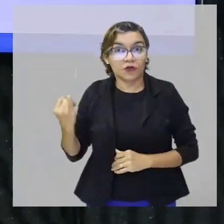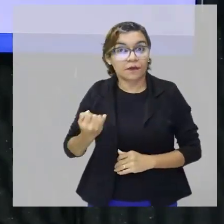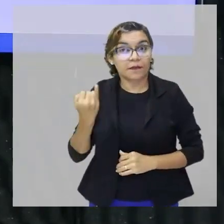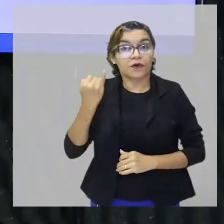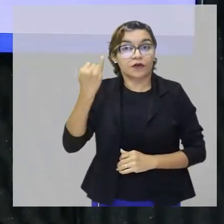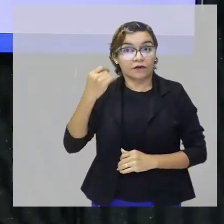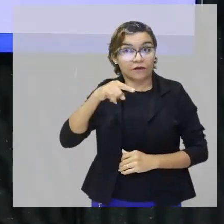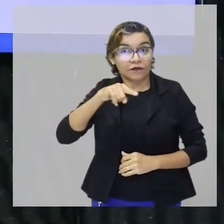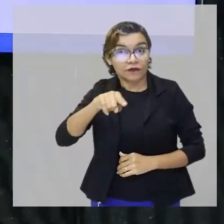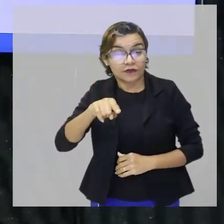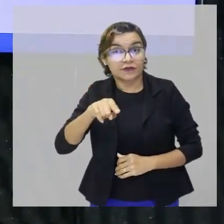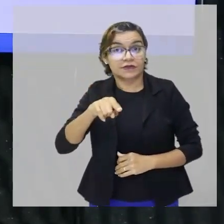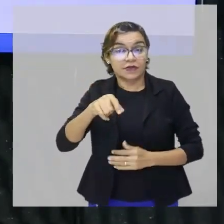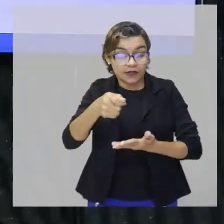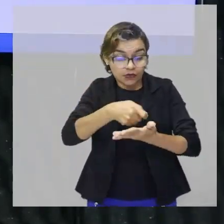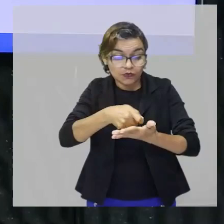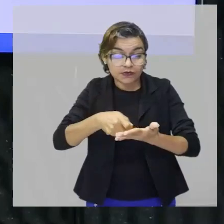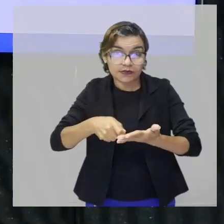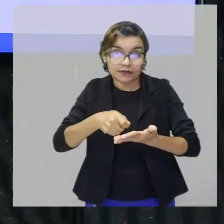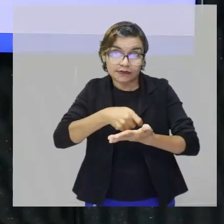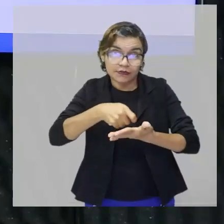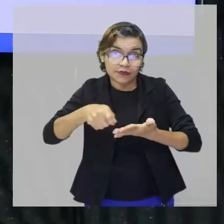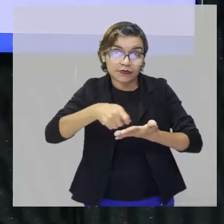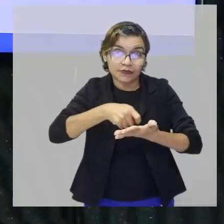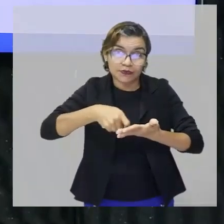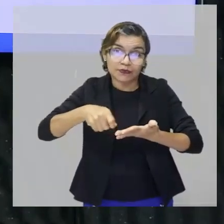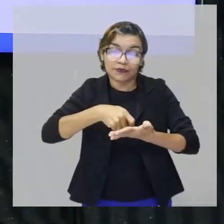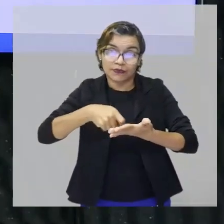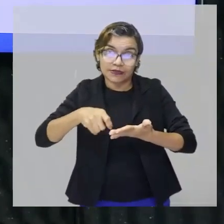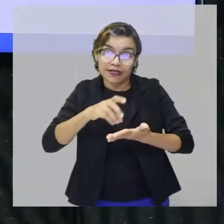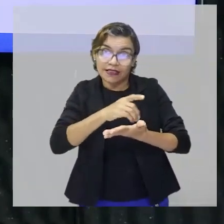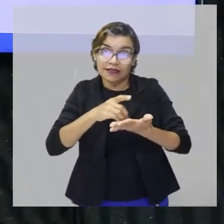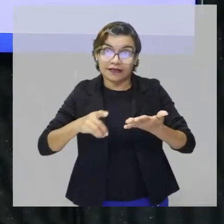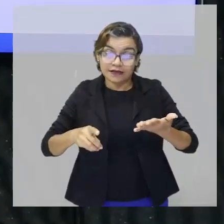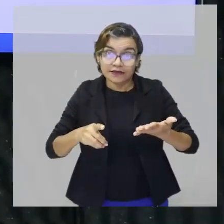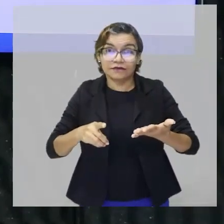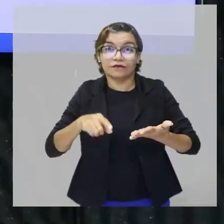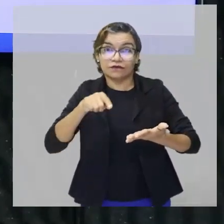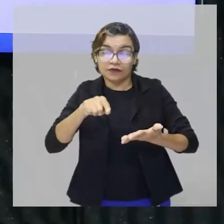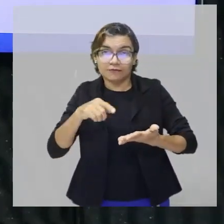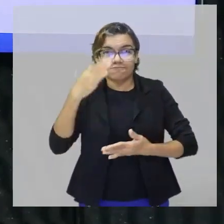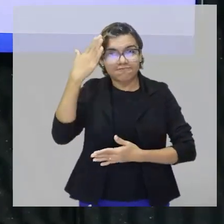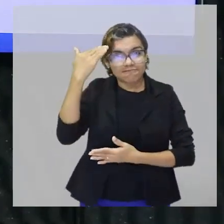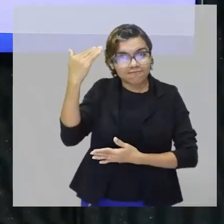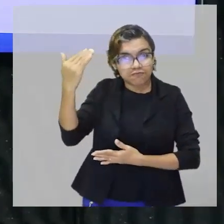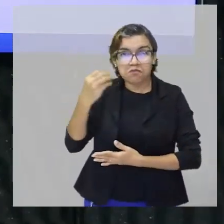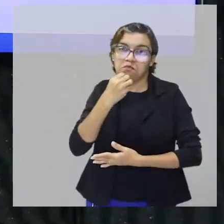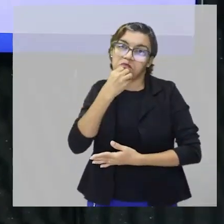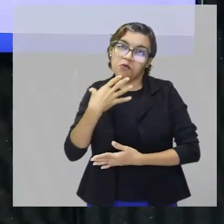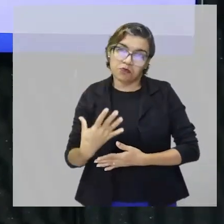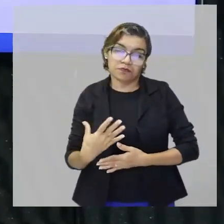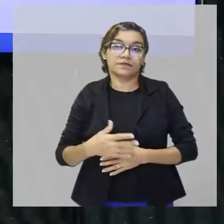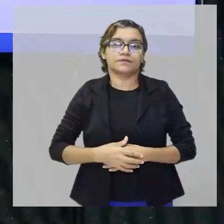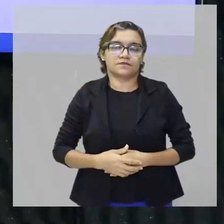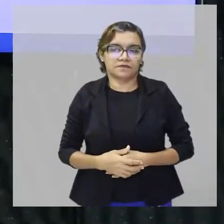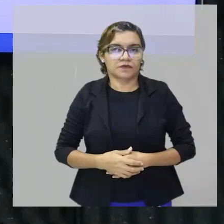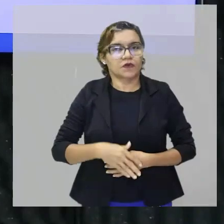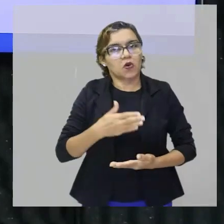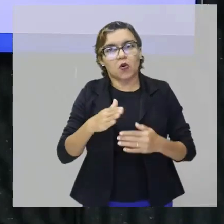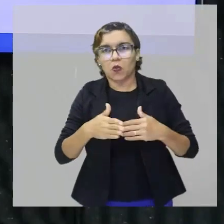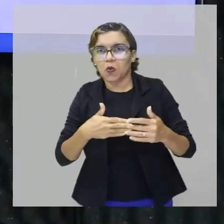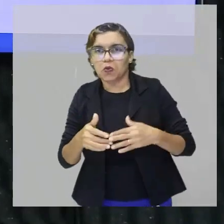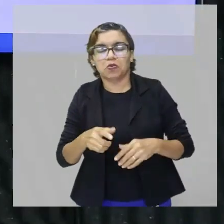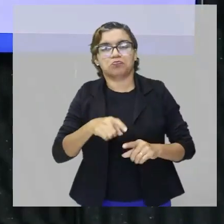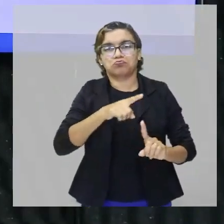você tenha sucesso no seu texto dissertativo. Na verdade, ela é fundamental para qualquer tipo de texto. Existem